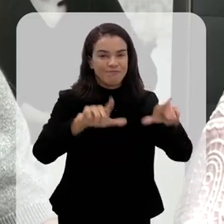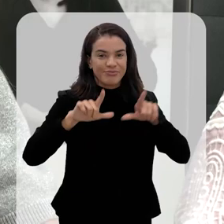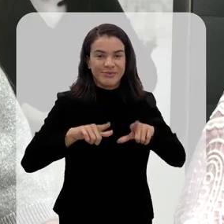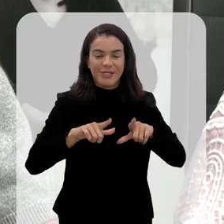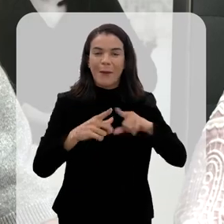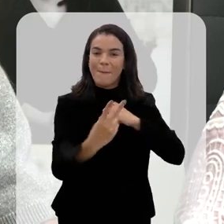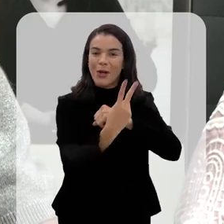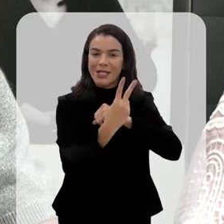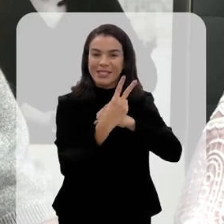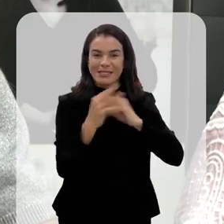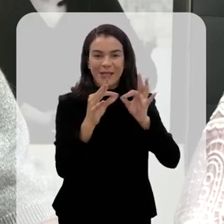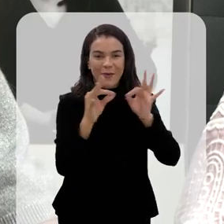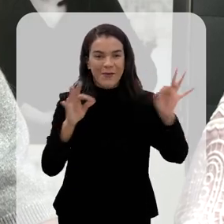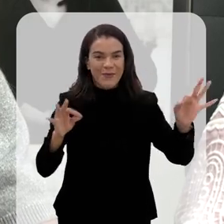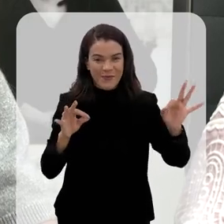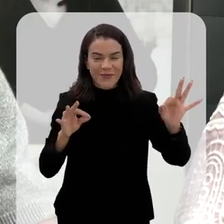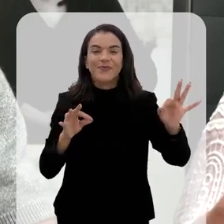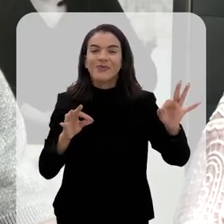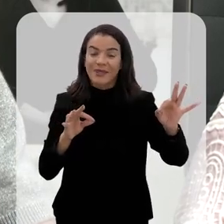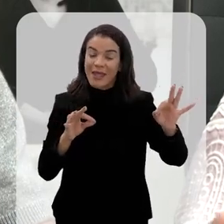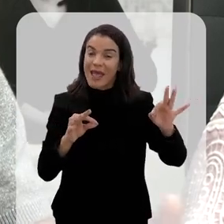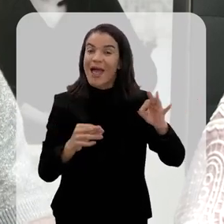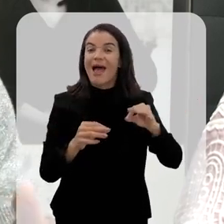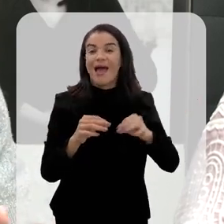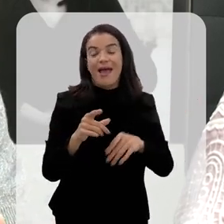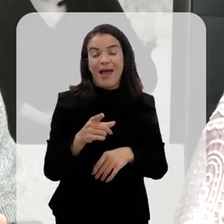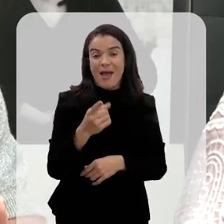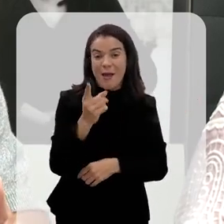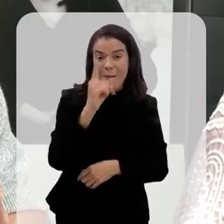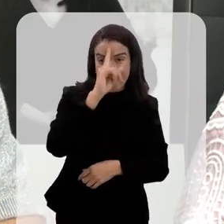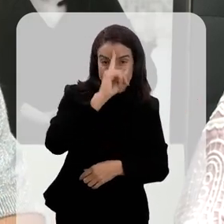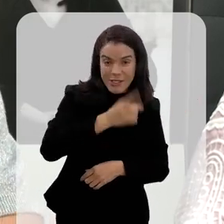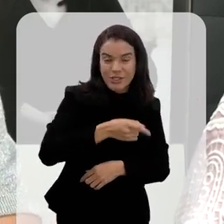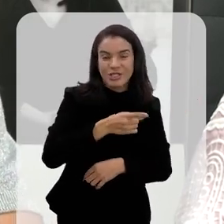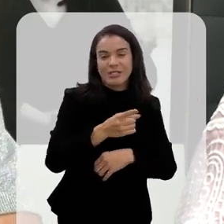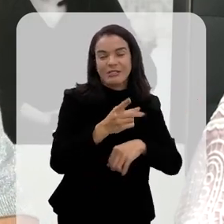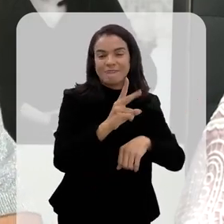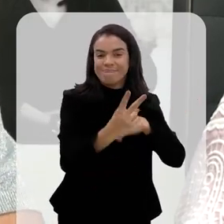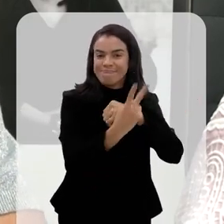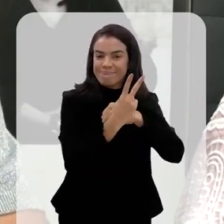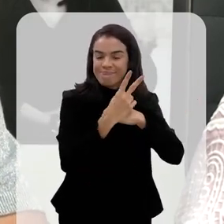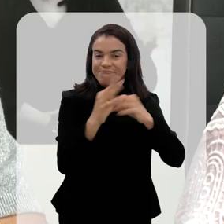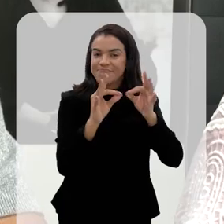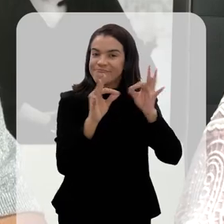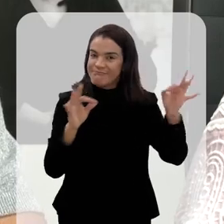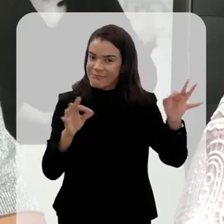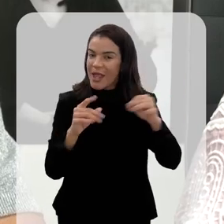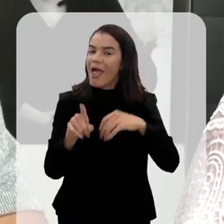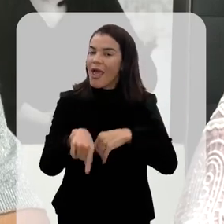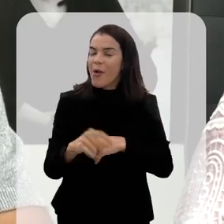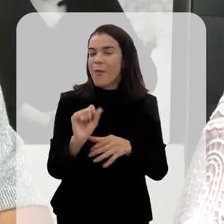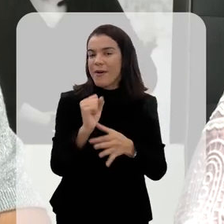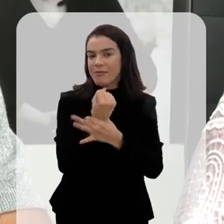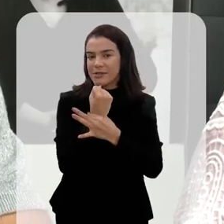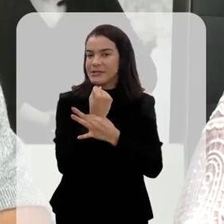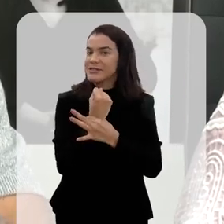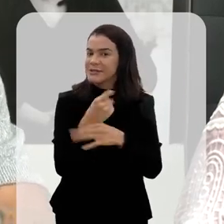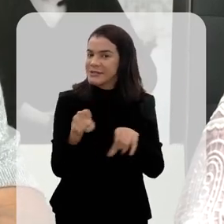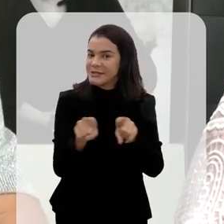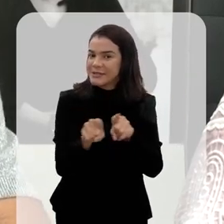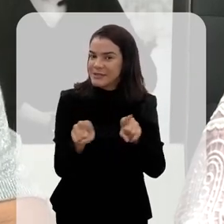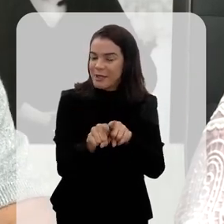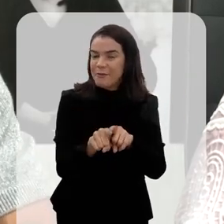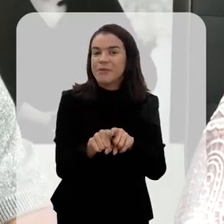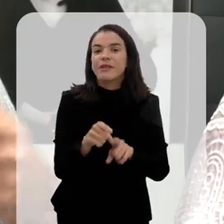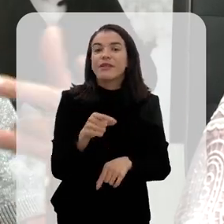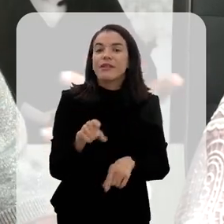deferida. Então, a gente acredita que a medida protetiva também é uma proteção, né? Bem